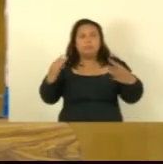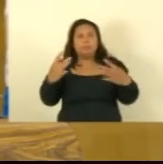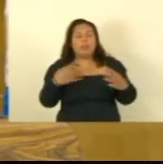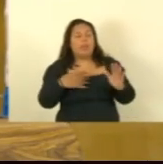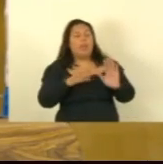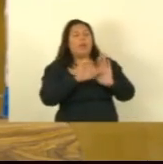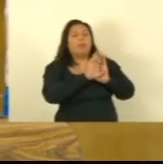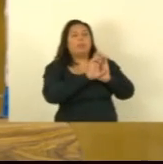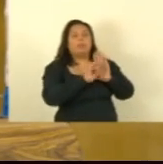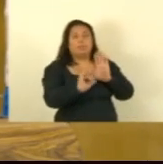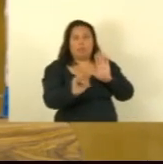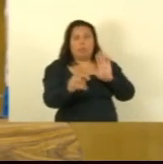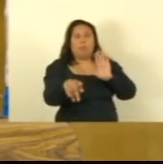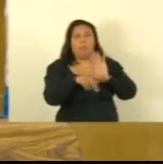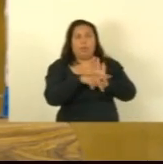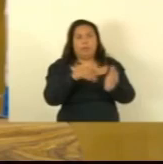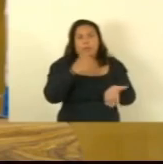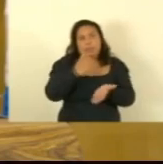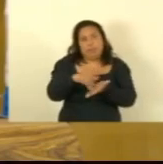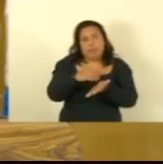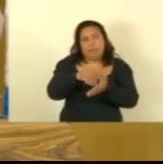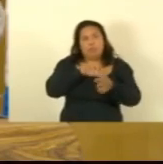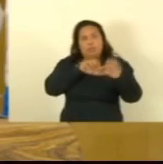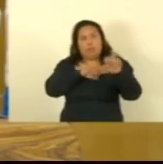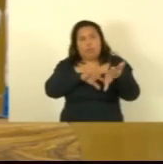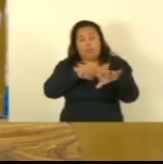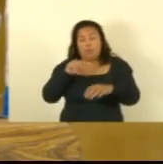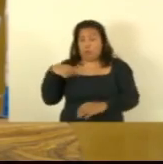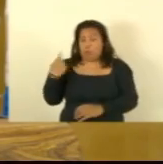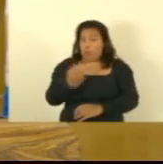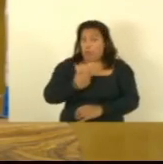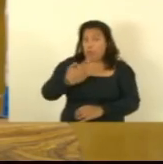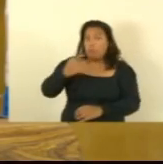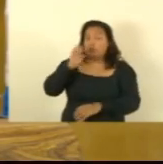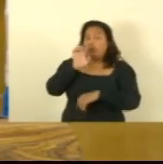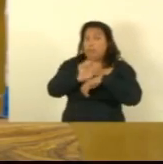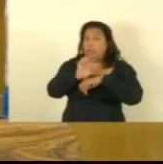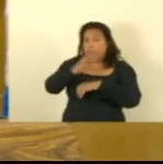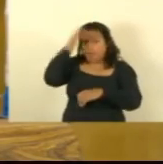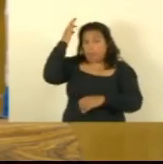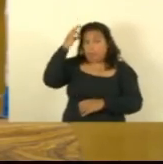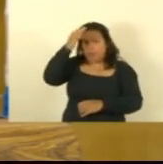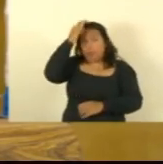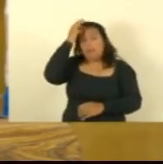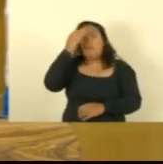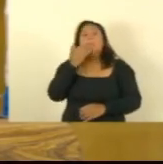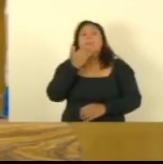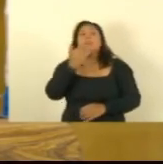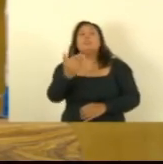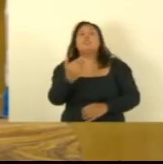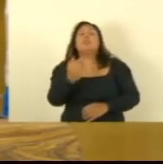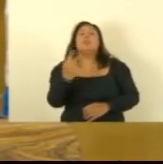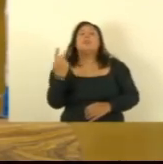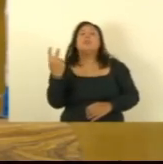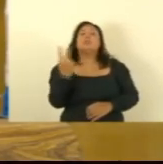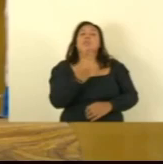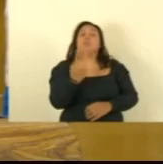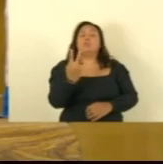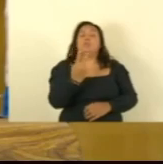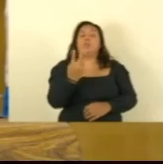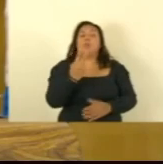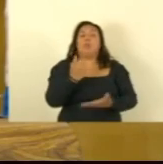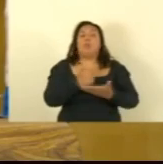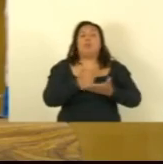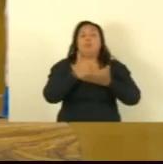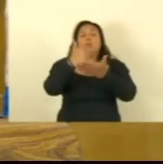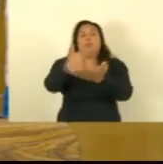edital da Secretaria de Educação do nosso Estado sobre o segundo prêmio